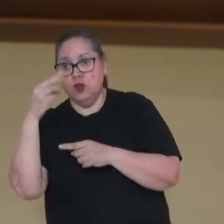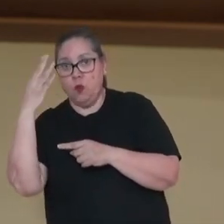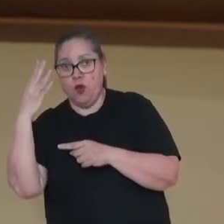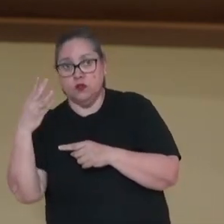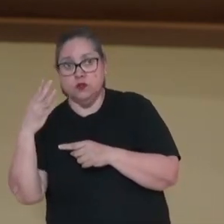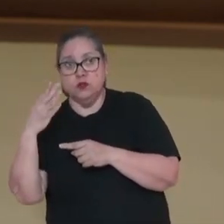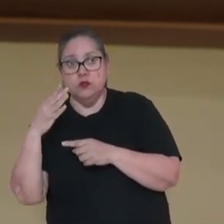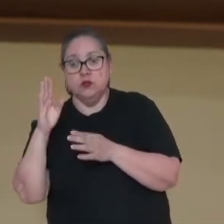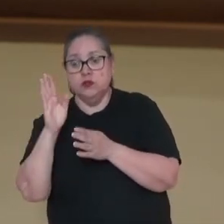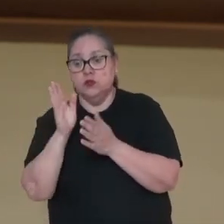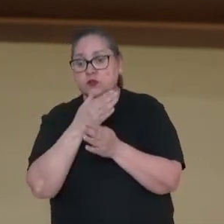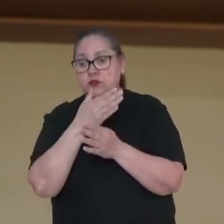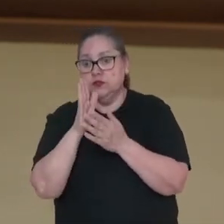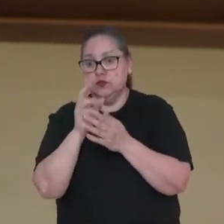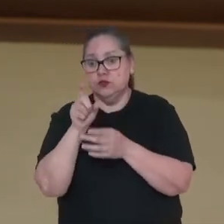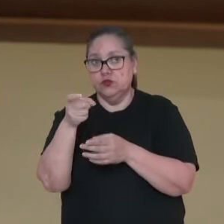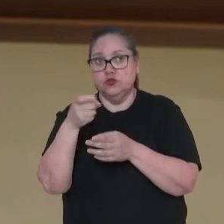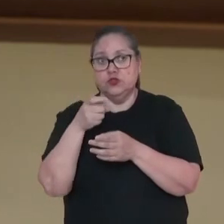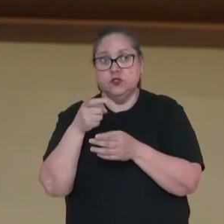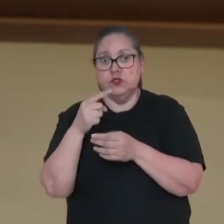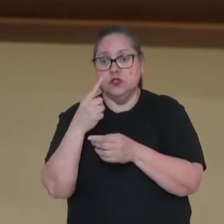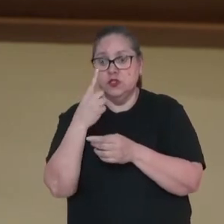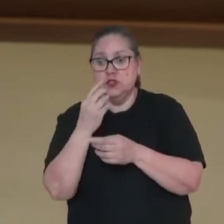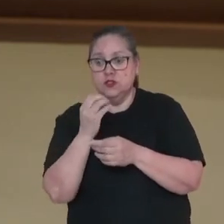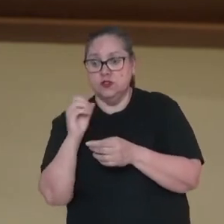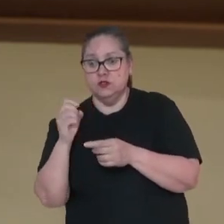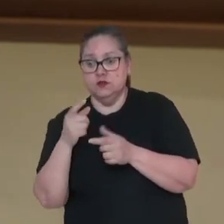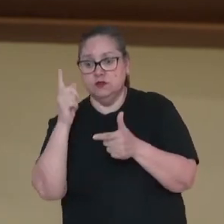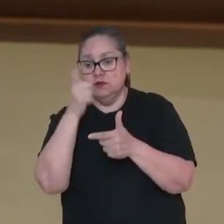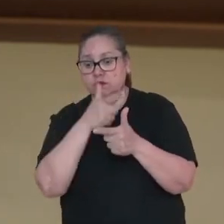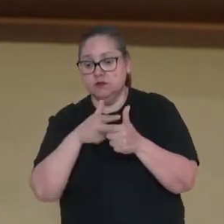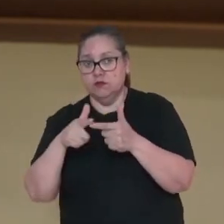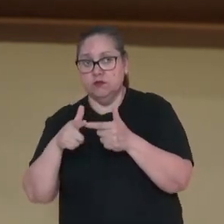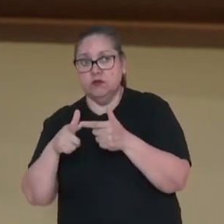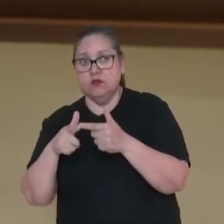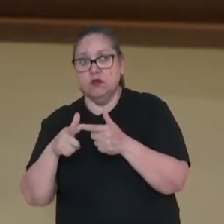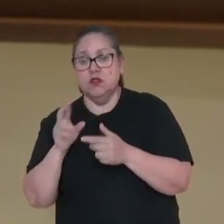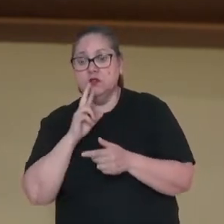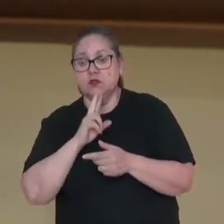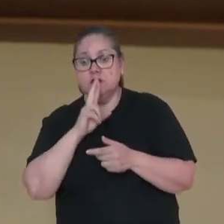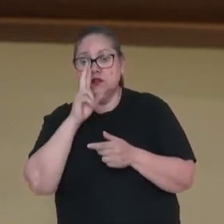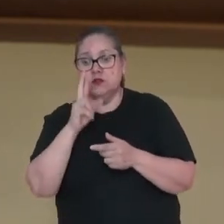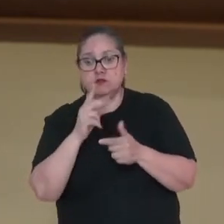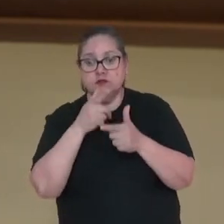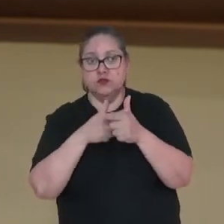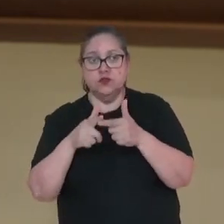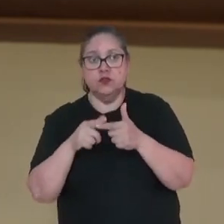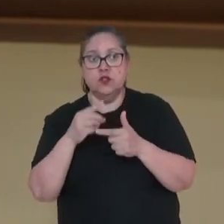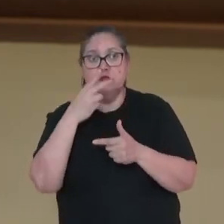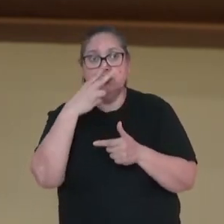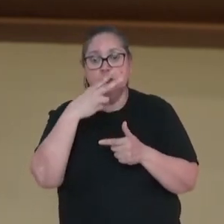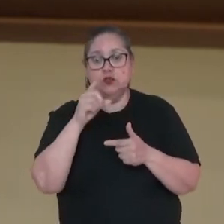222,4. Isolando o x, o 100 que estava multiplicando, passou a dividir. Resultado da divisão,